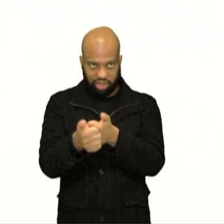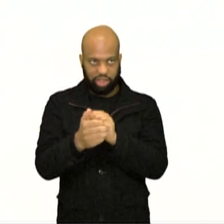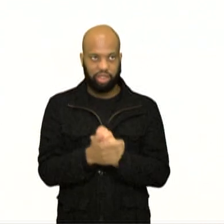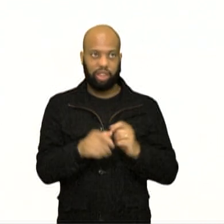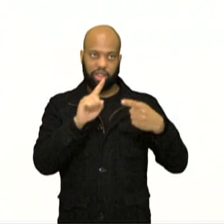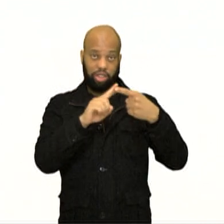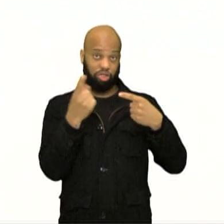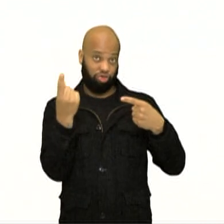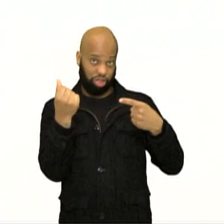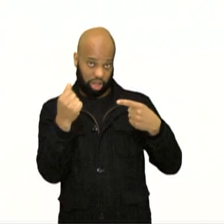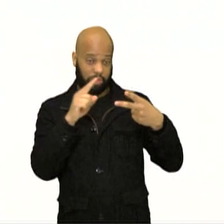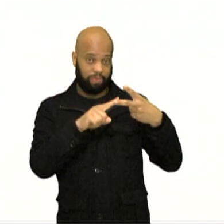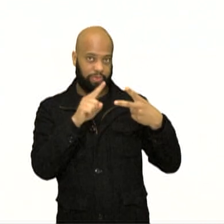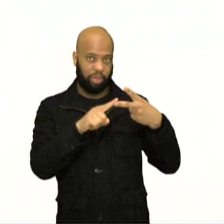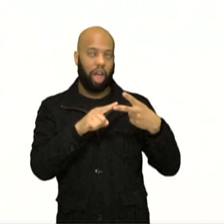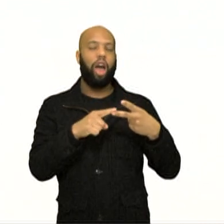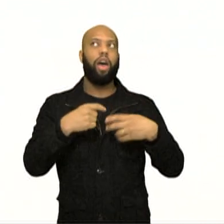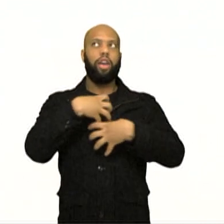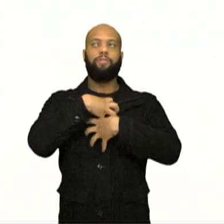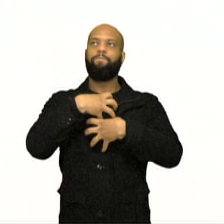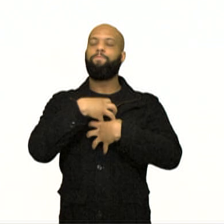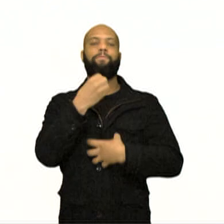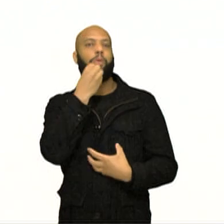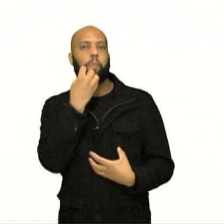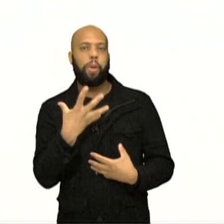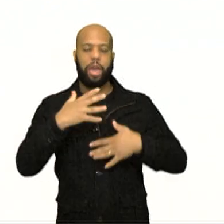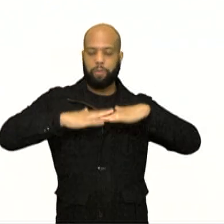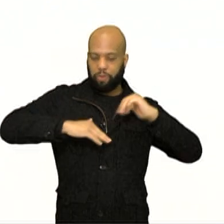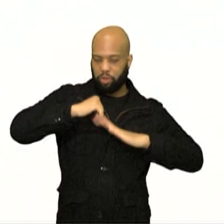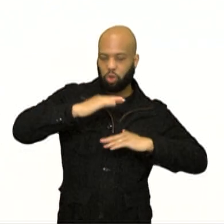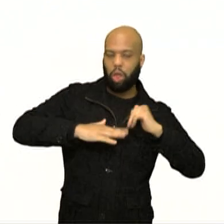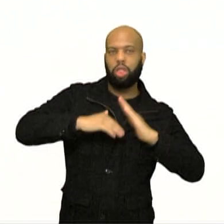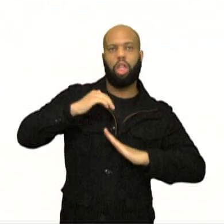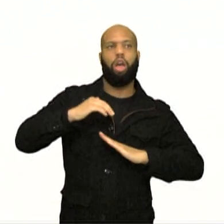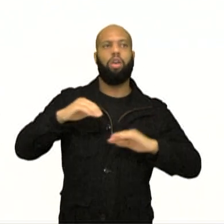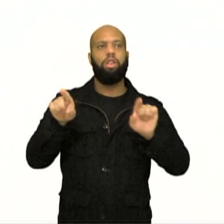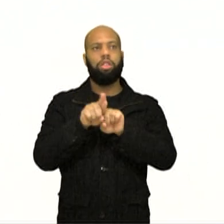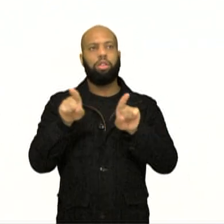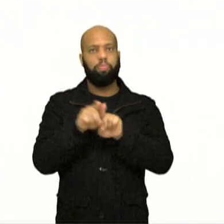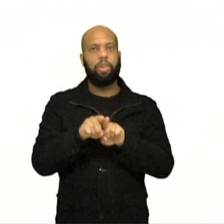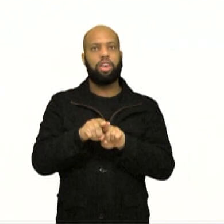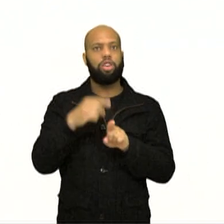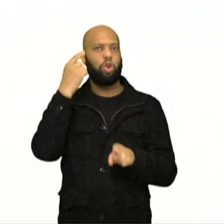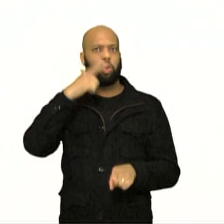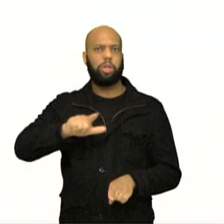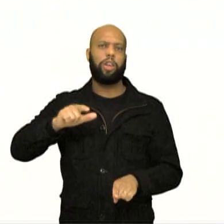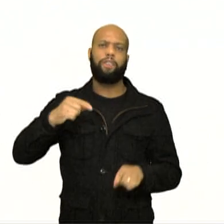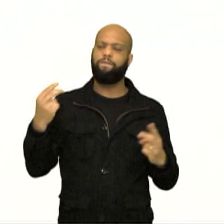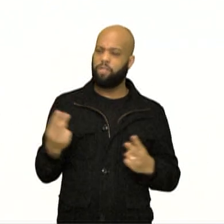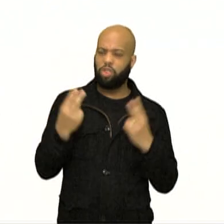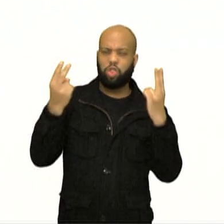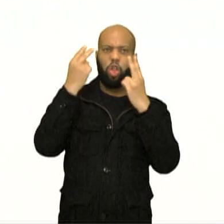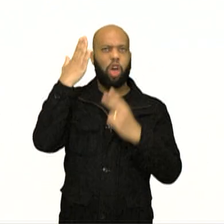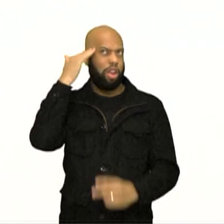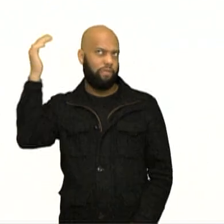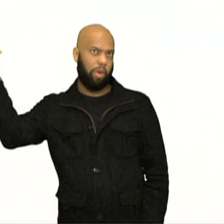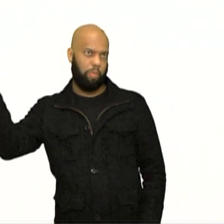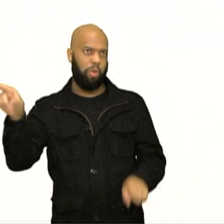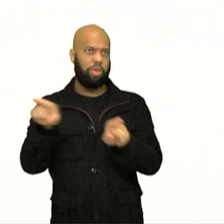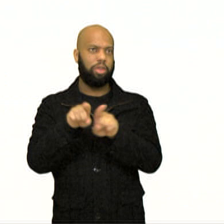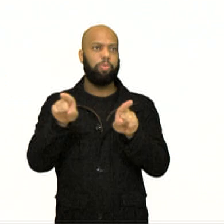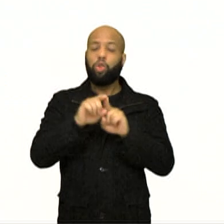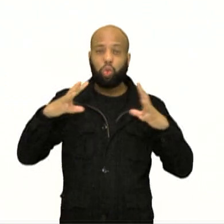traga dinheiro, realização profissional, pessoal, o sucesso, o prestígio, ou todas